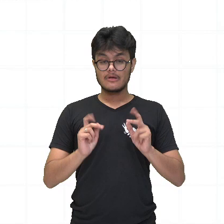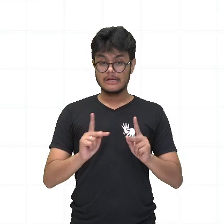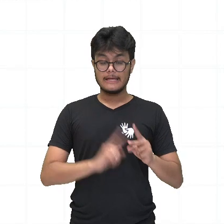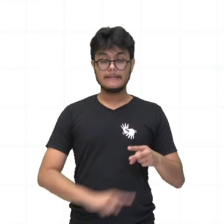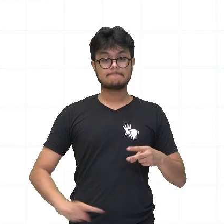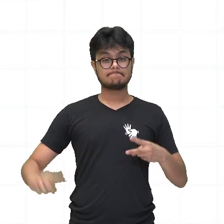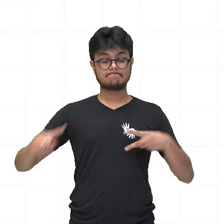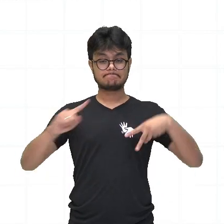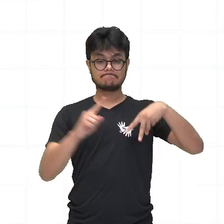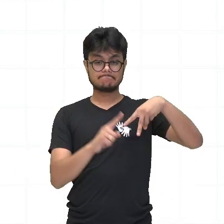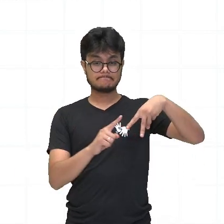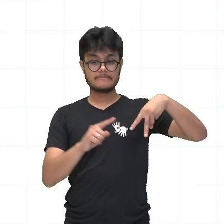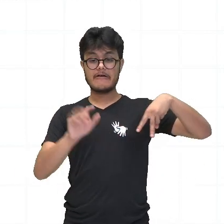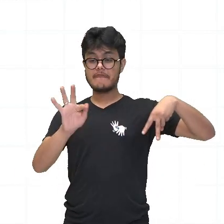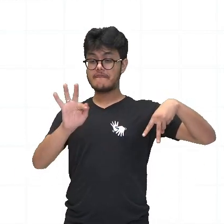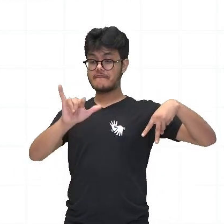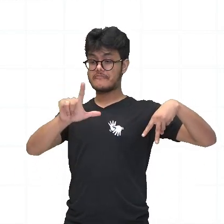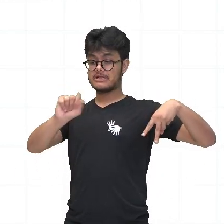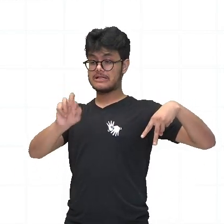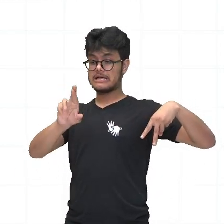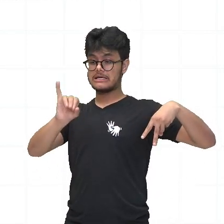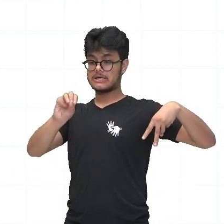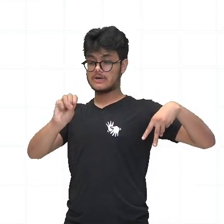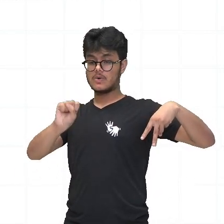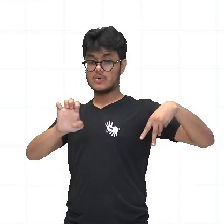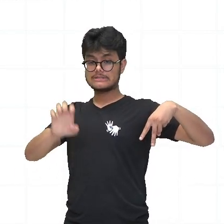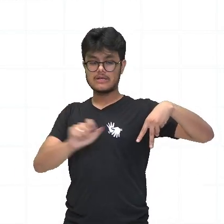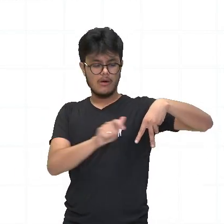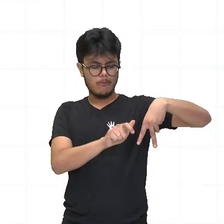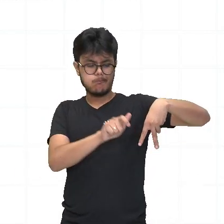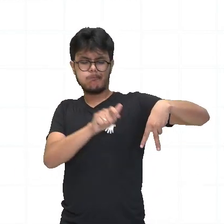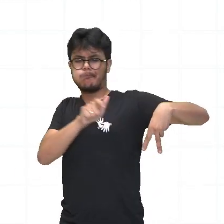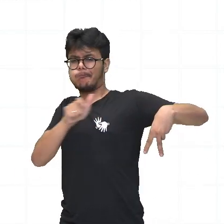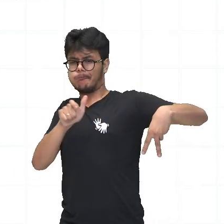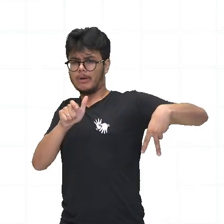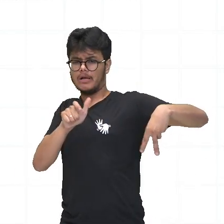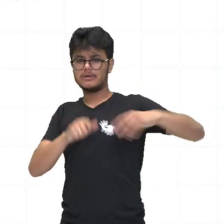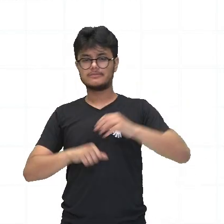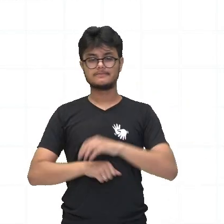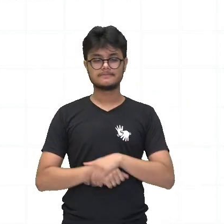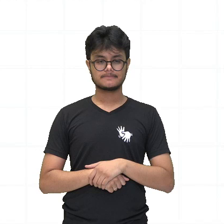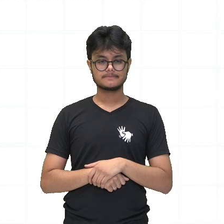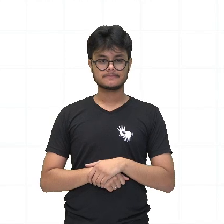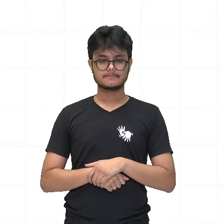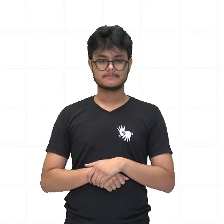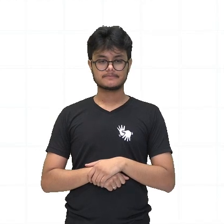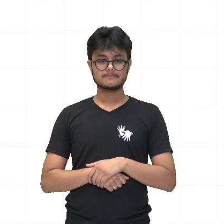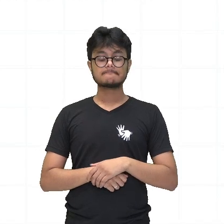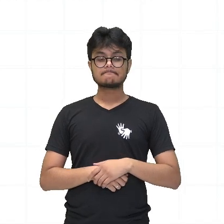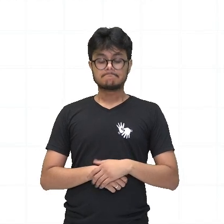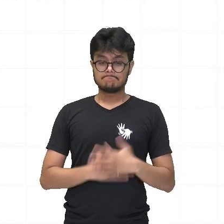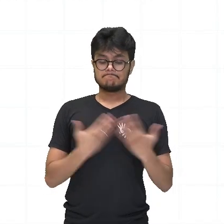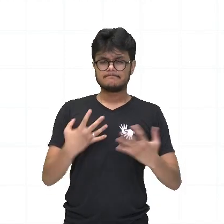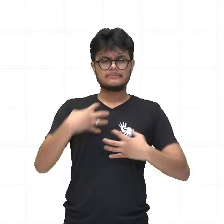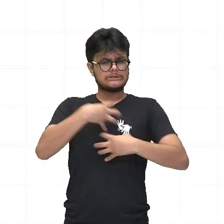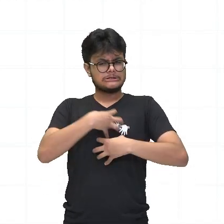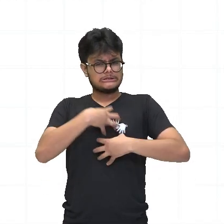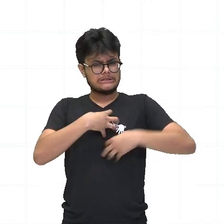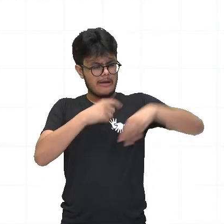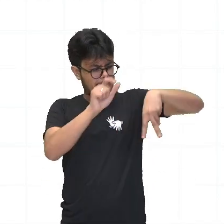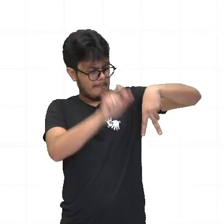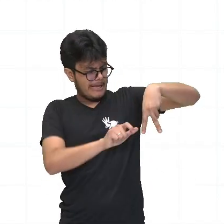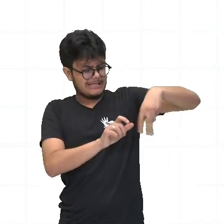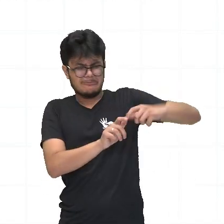está relacionada com o nosso sistema linfático, tá bom? E como um dos sintomas, né, a pessoa fica com aquela perna